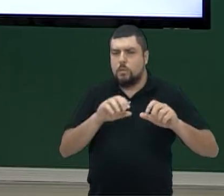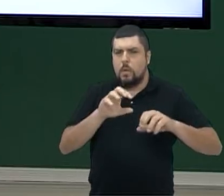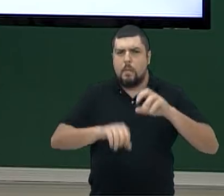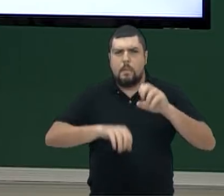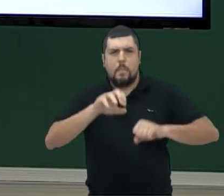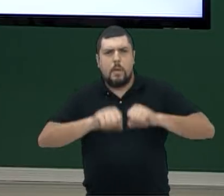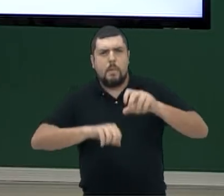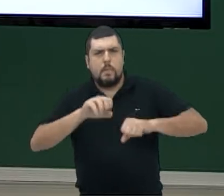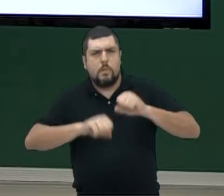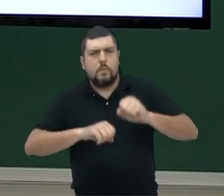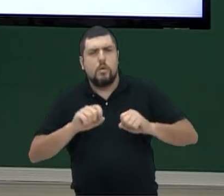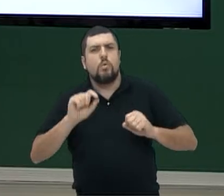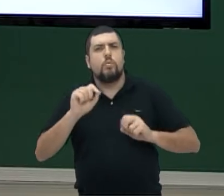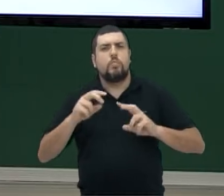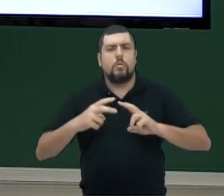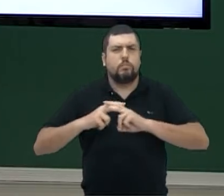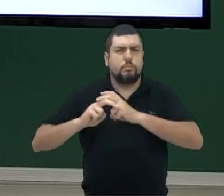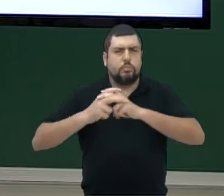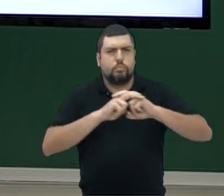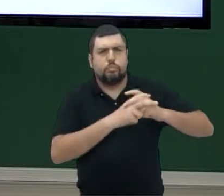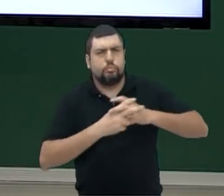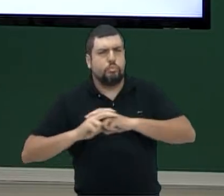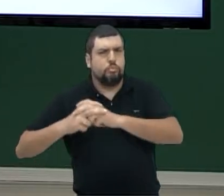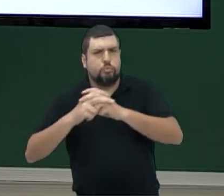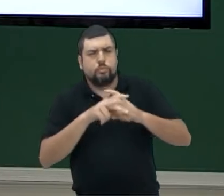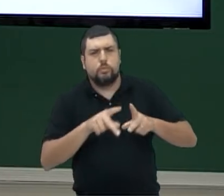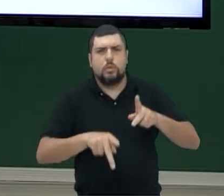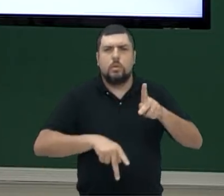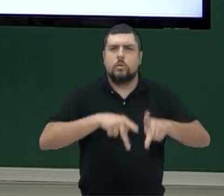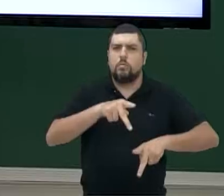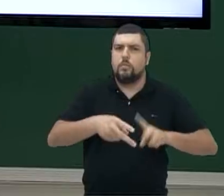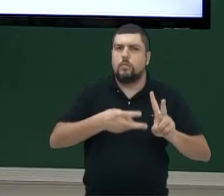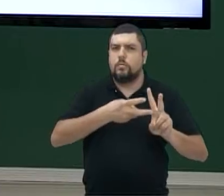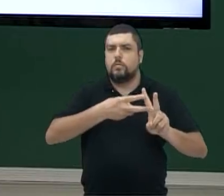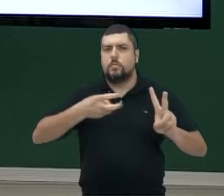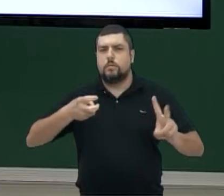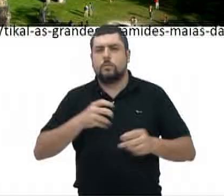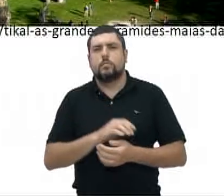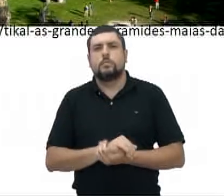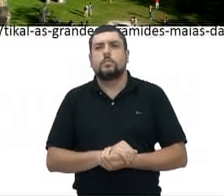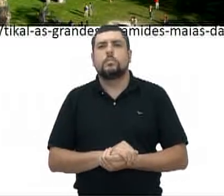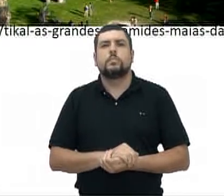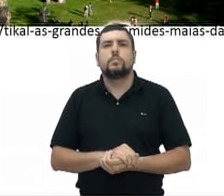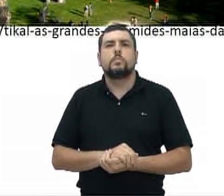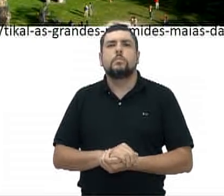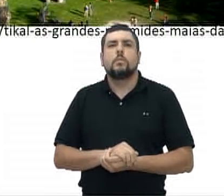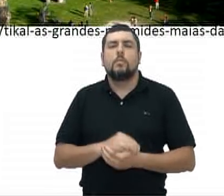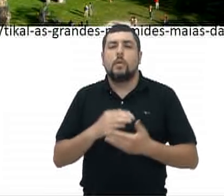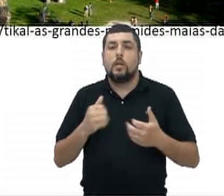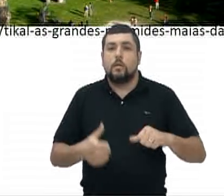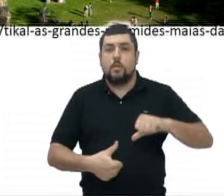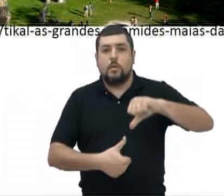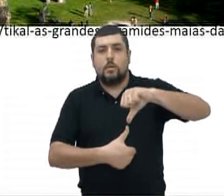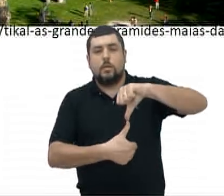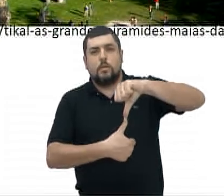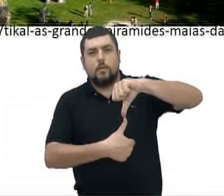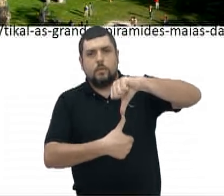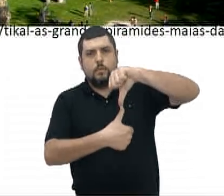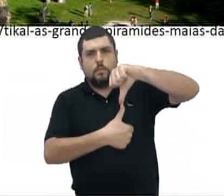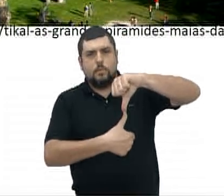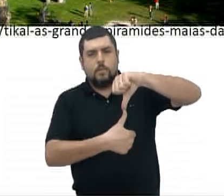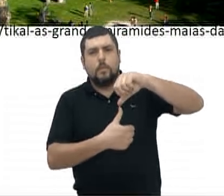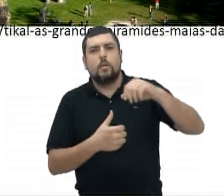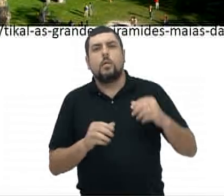embates com os povos nativos americanos. E aqui, quando a gente fala na América Central, nós vamos falar